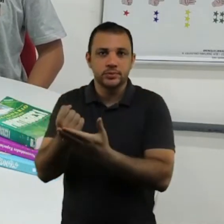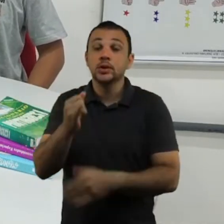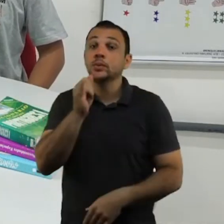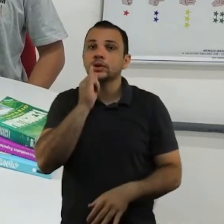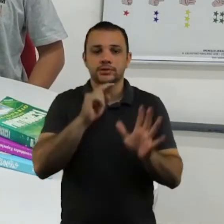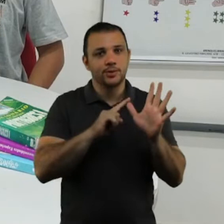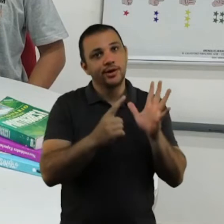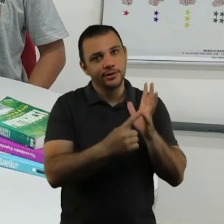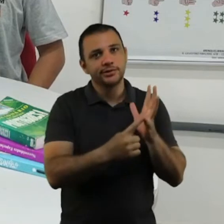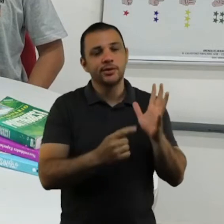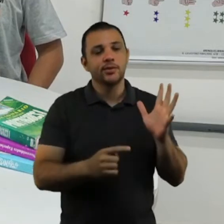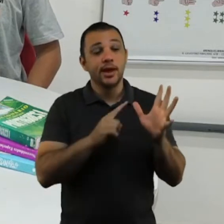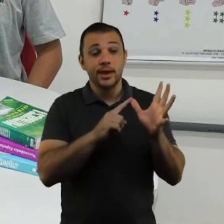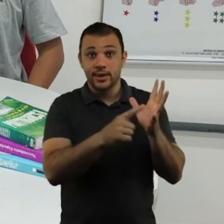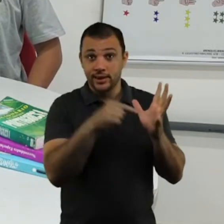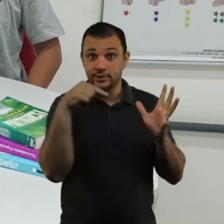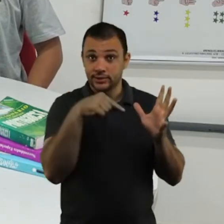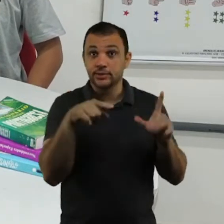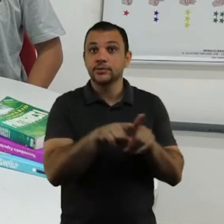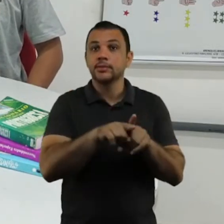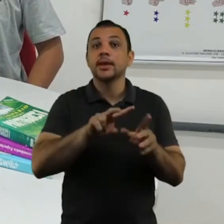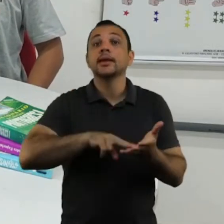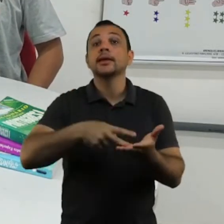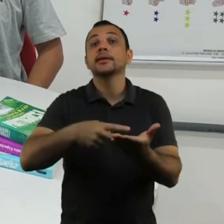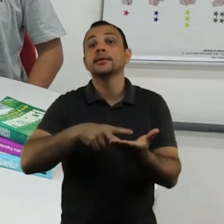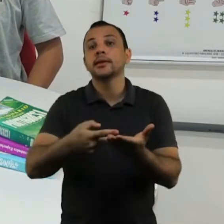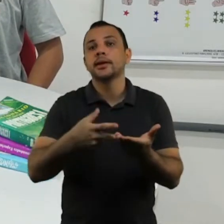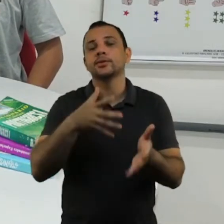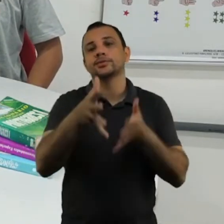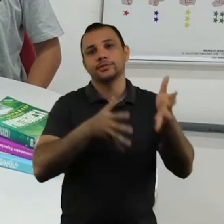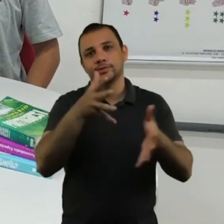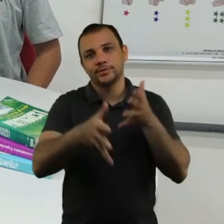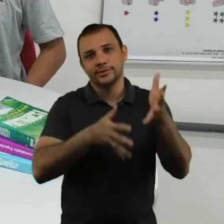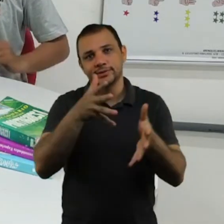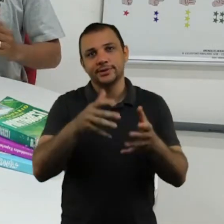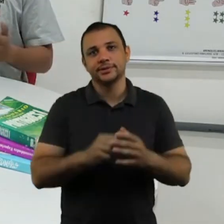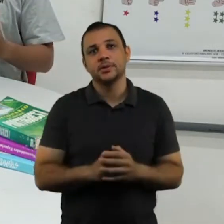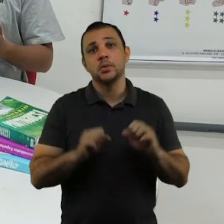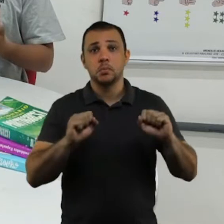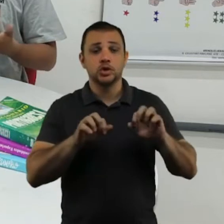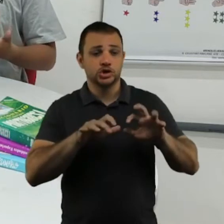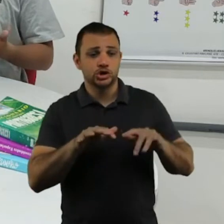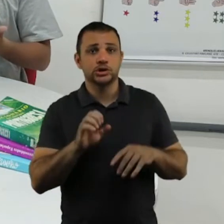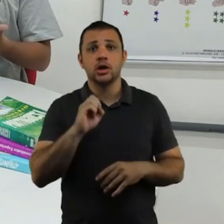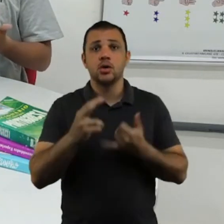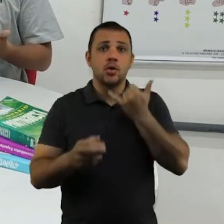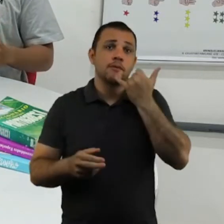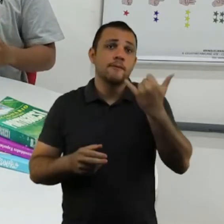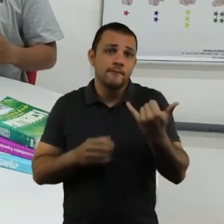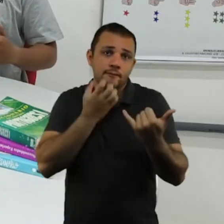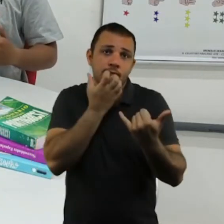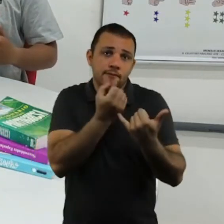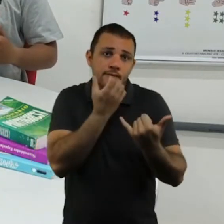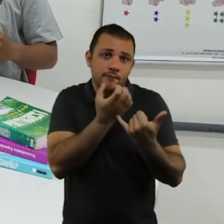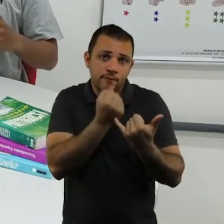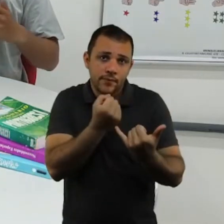como por exemplo o HandTalk, tá? Que ele vai ser um tradutor para a língua de sinais tá? Você vai colocar tanto pode